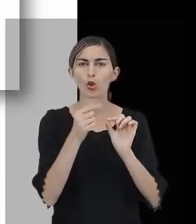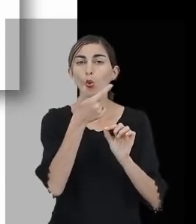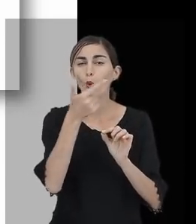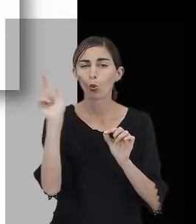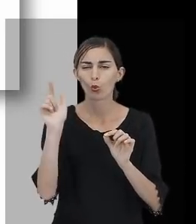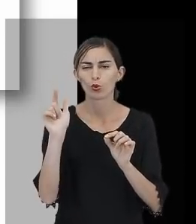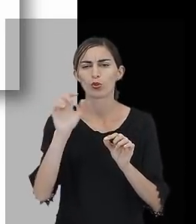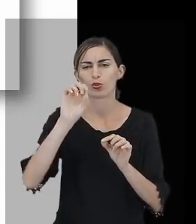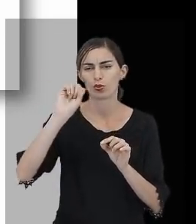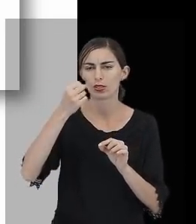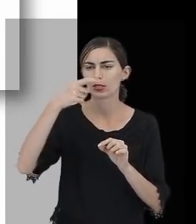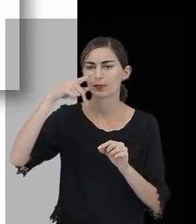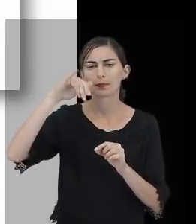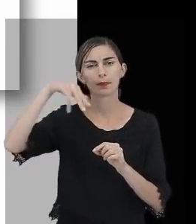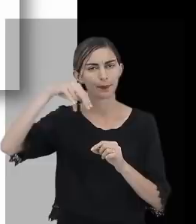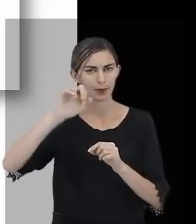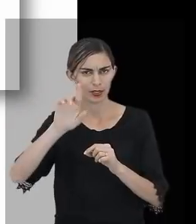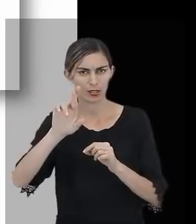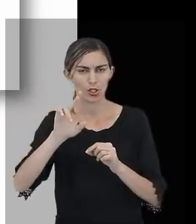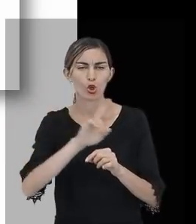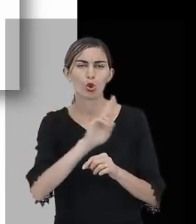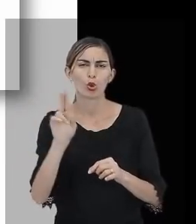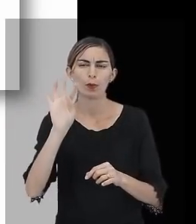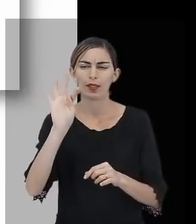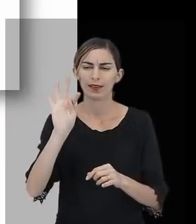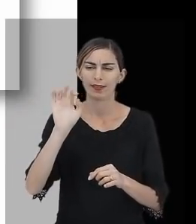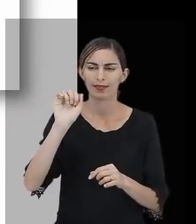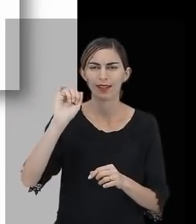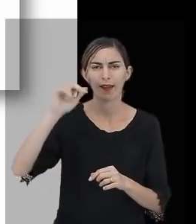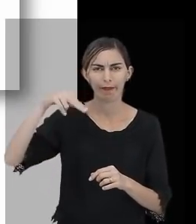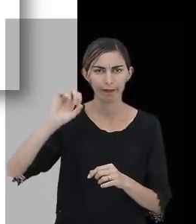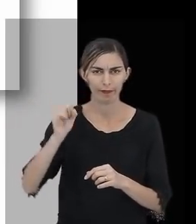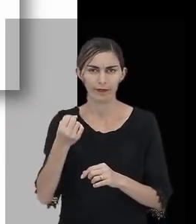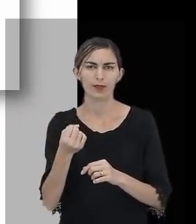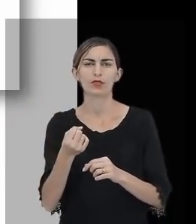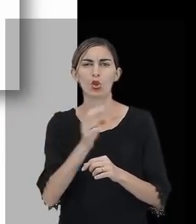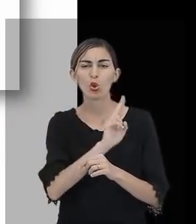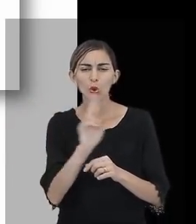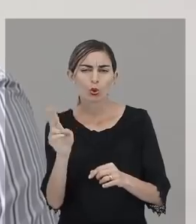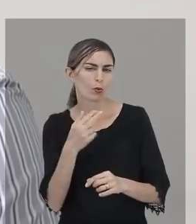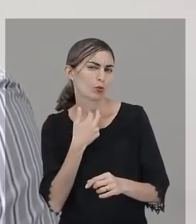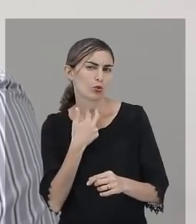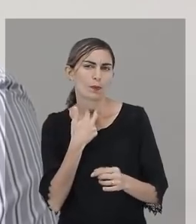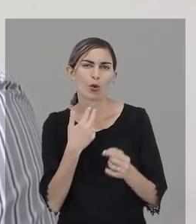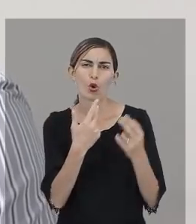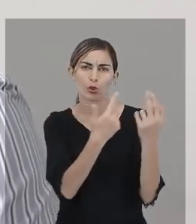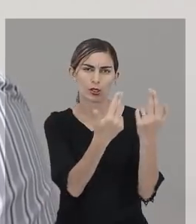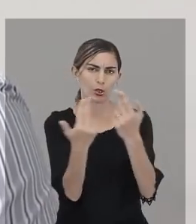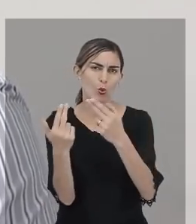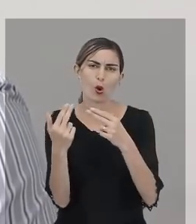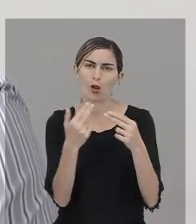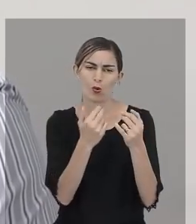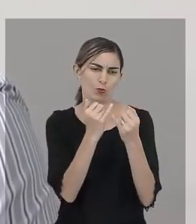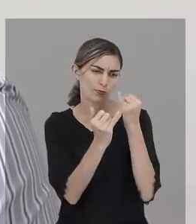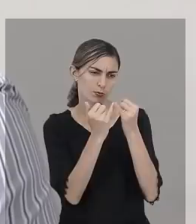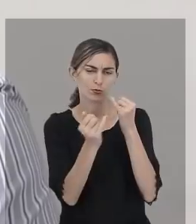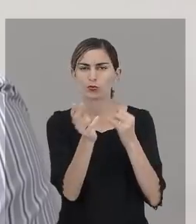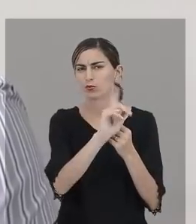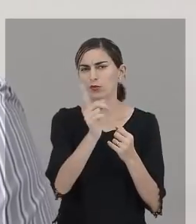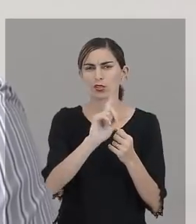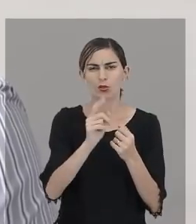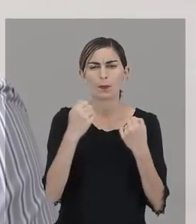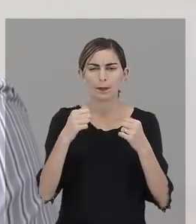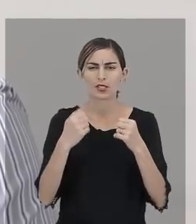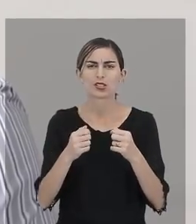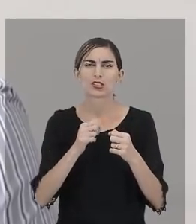Aqui a gente tem outro spinner, certo? Com o nome times. Esses nomes não podem ser iguais, certo, pessoal? Tem aqui um